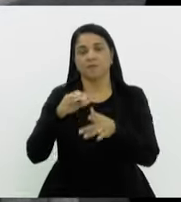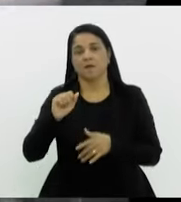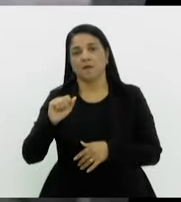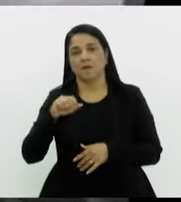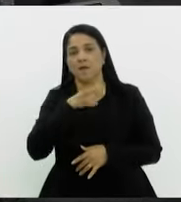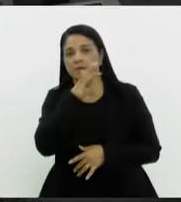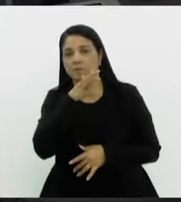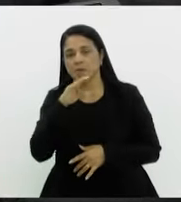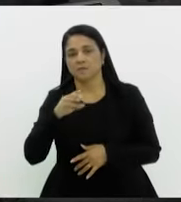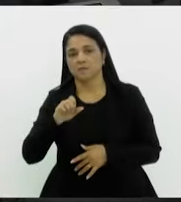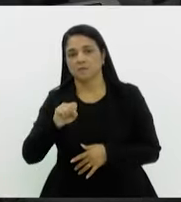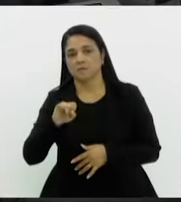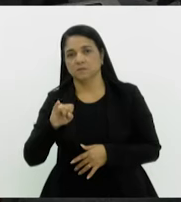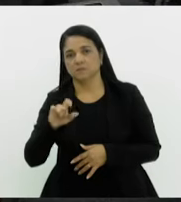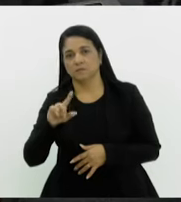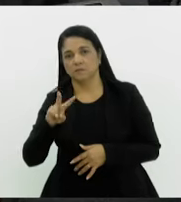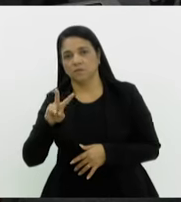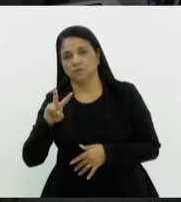favoravelmente.